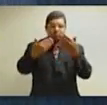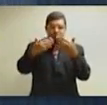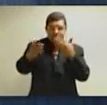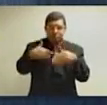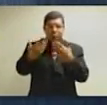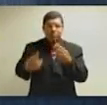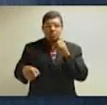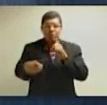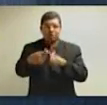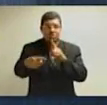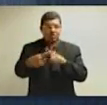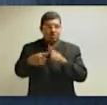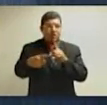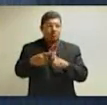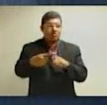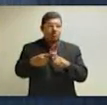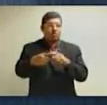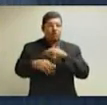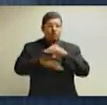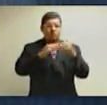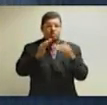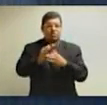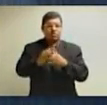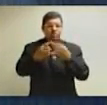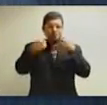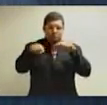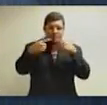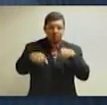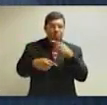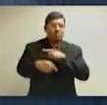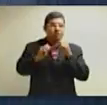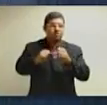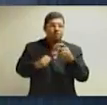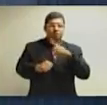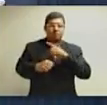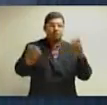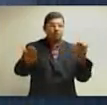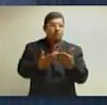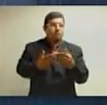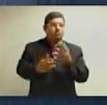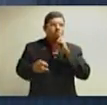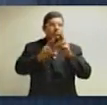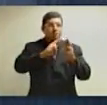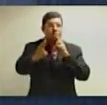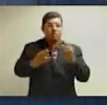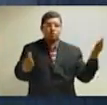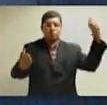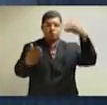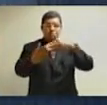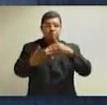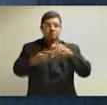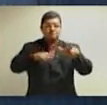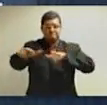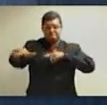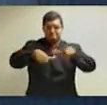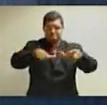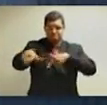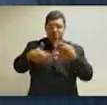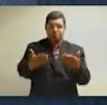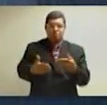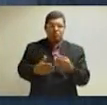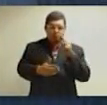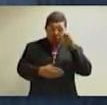discussão. Portanto, com todas as críticas que nós possamos ter ao resultado final desse trabalho,